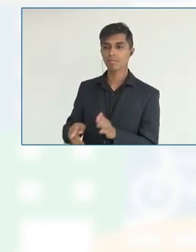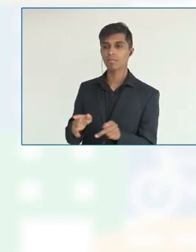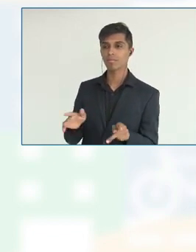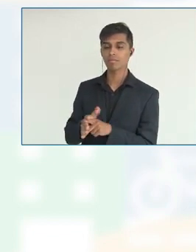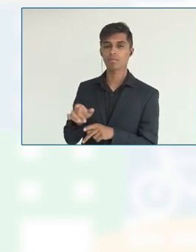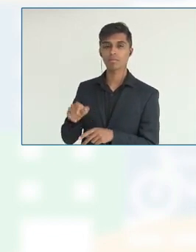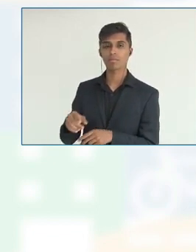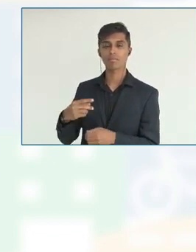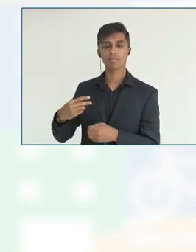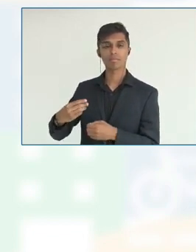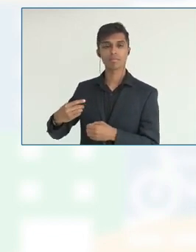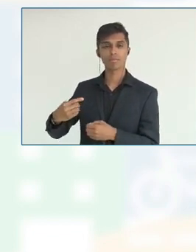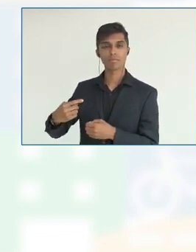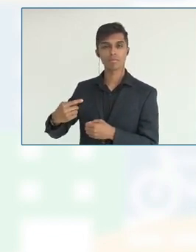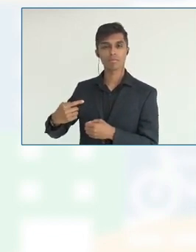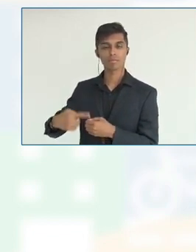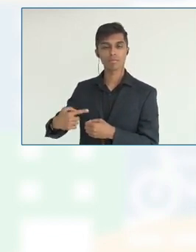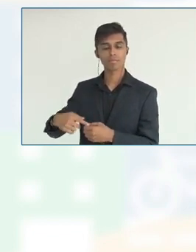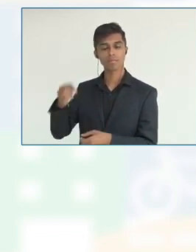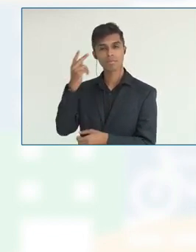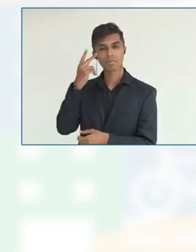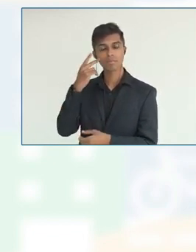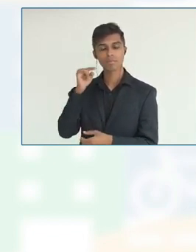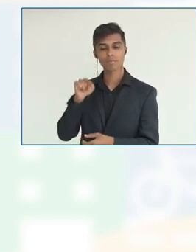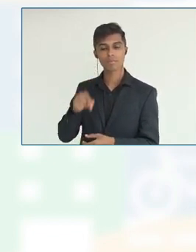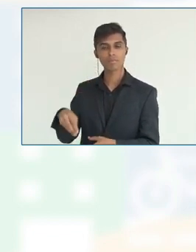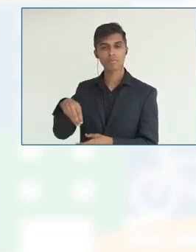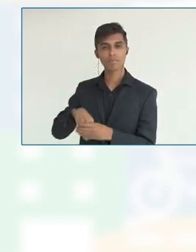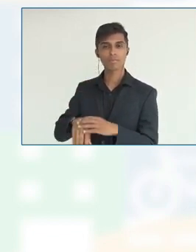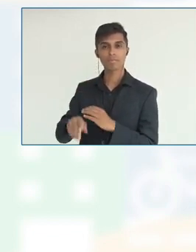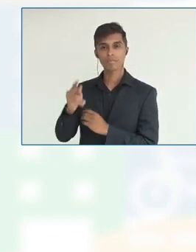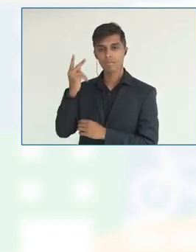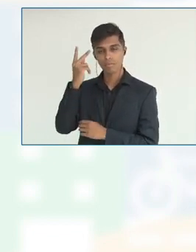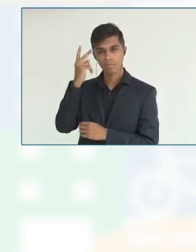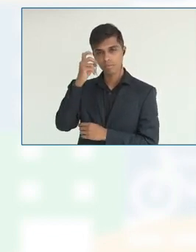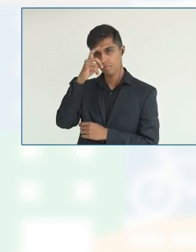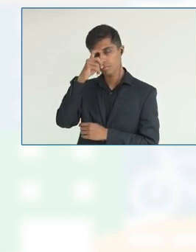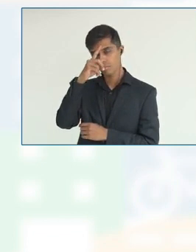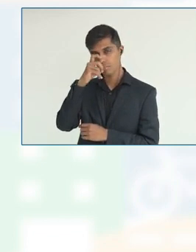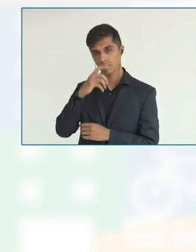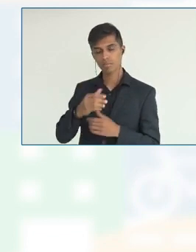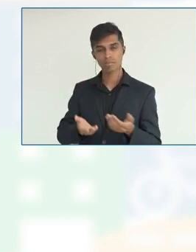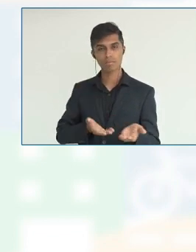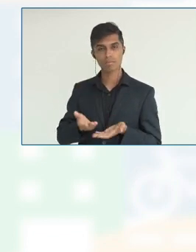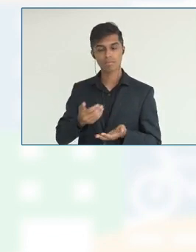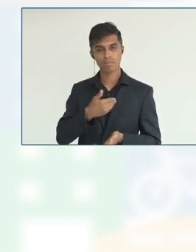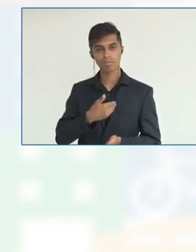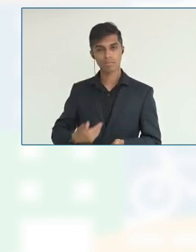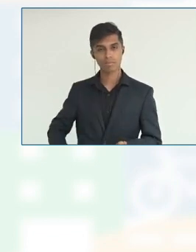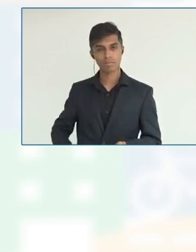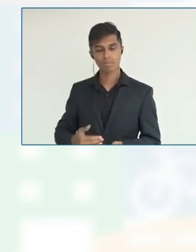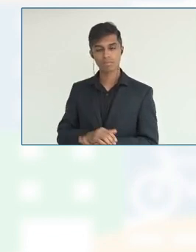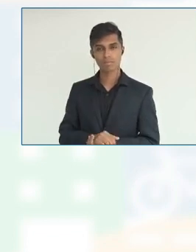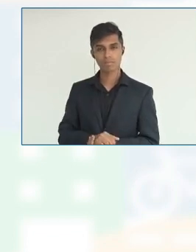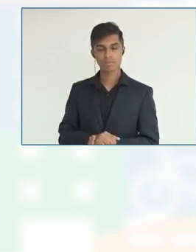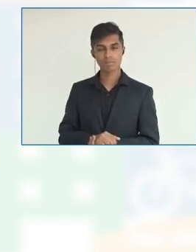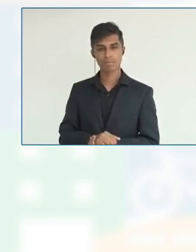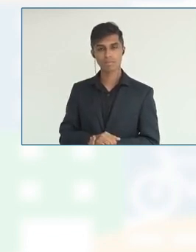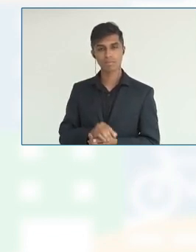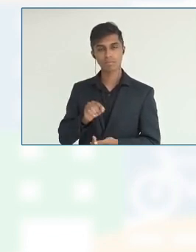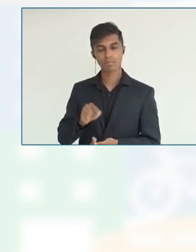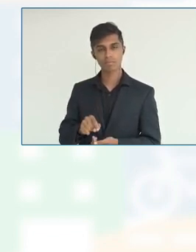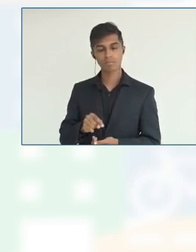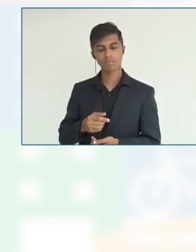Paulo. Isso no hospital do servidor público municipal. É